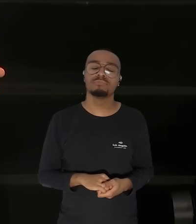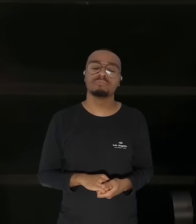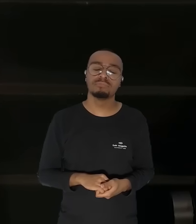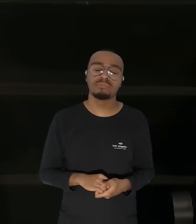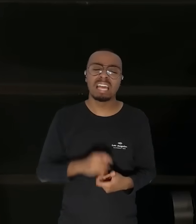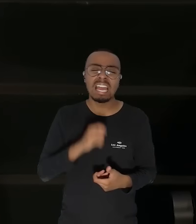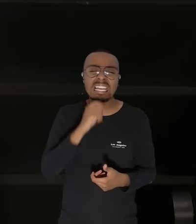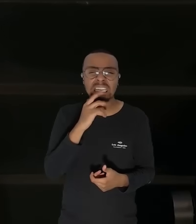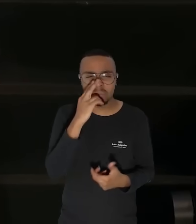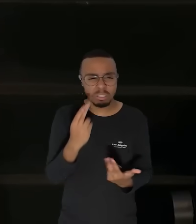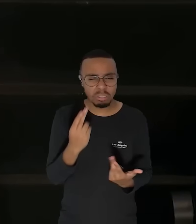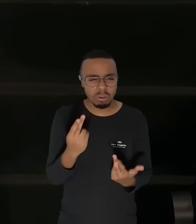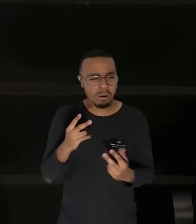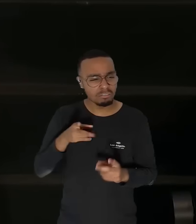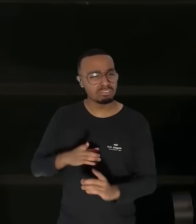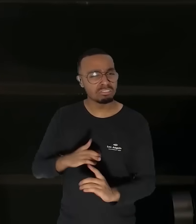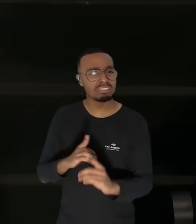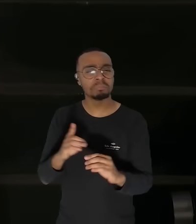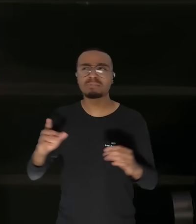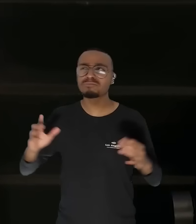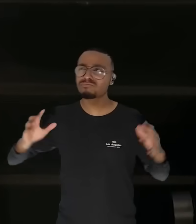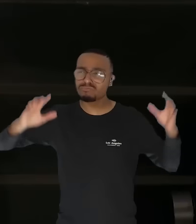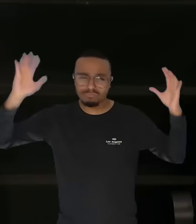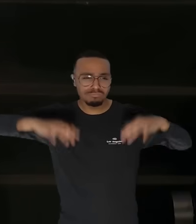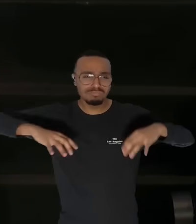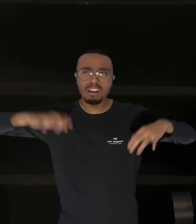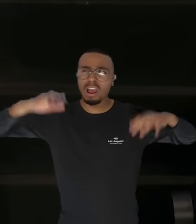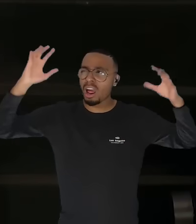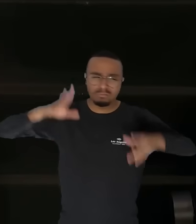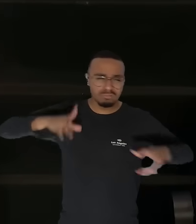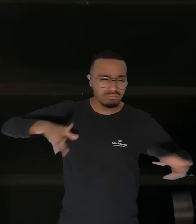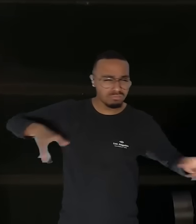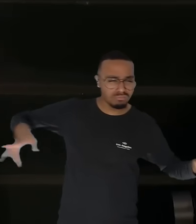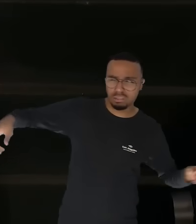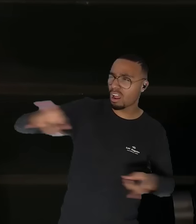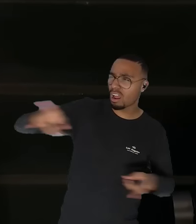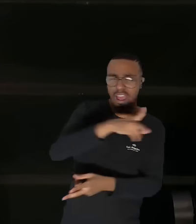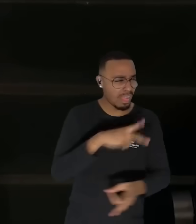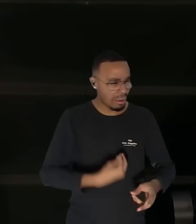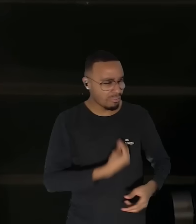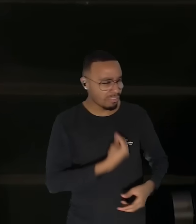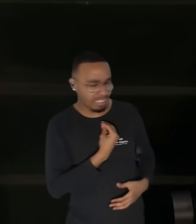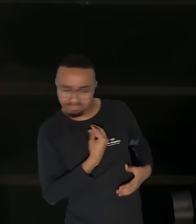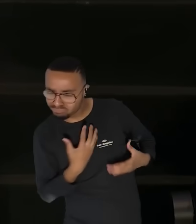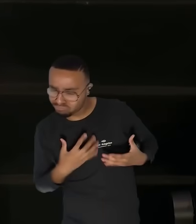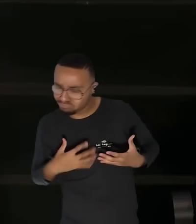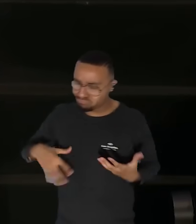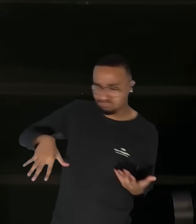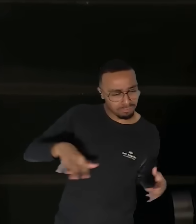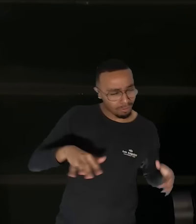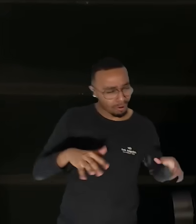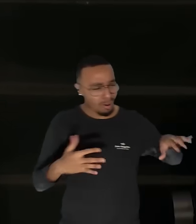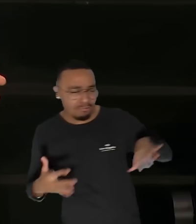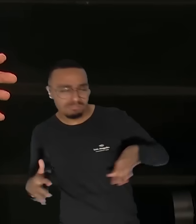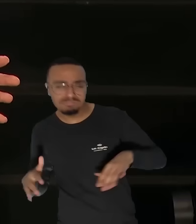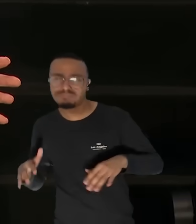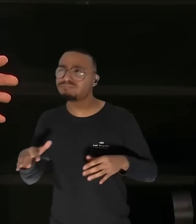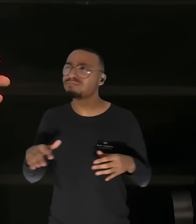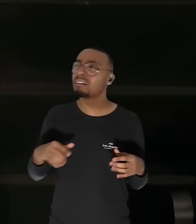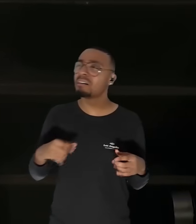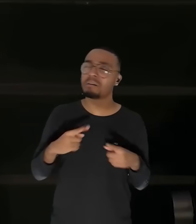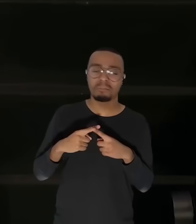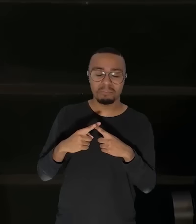tempestade. Não há lugar melhor para sentir a glória de Deus no meio dos ventos que